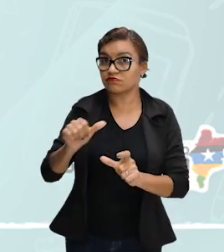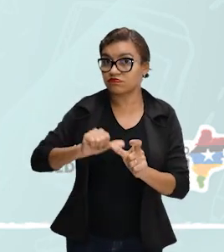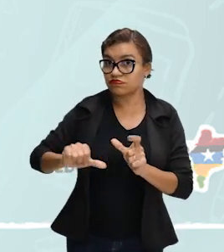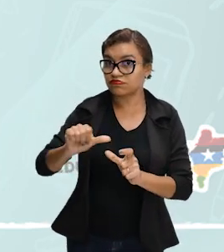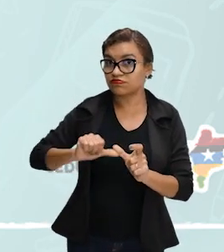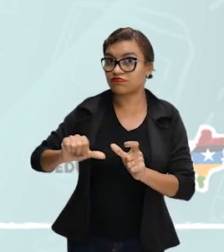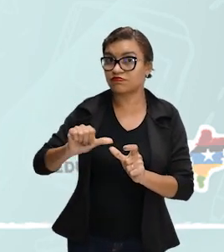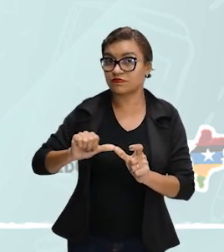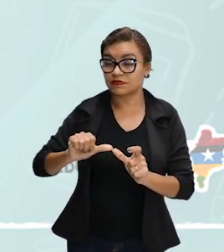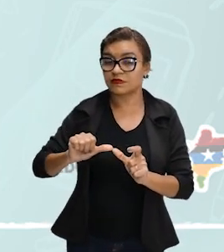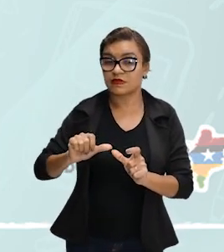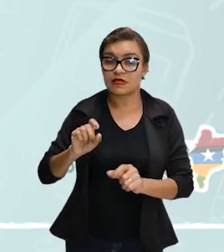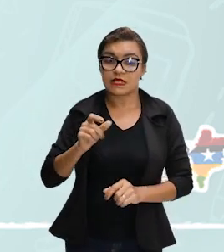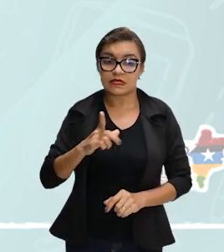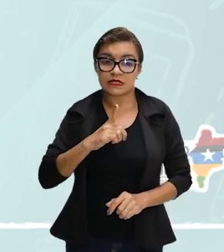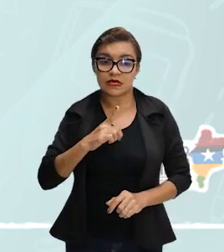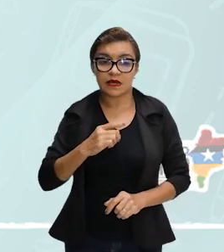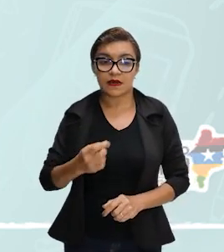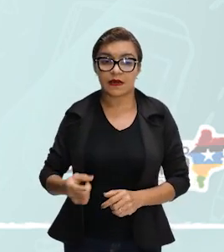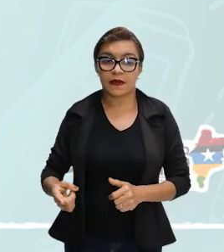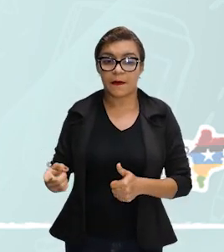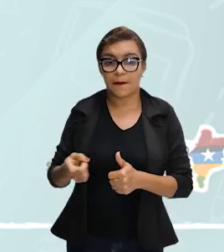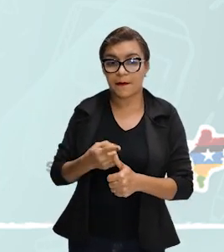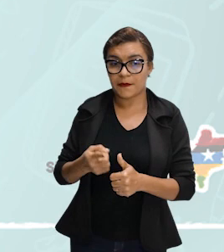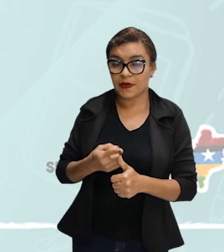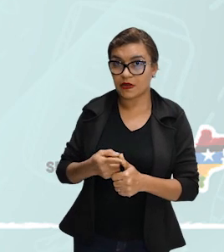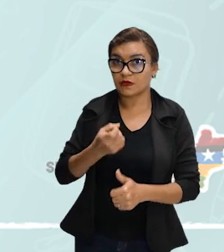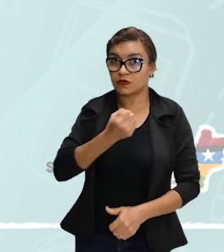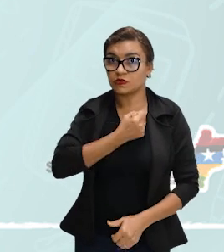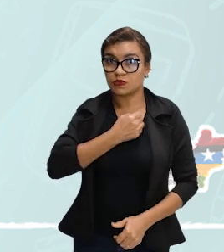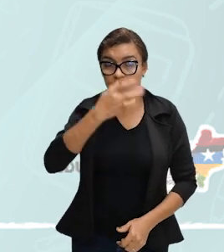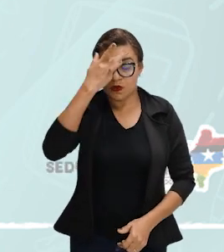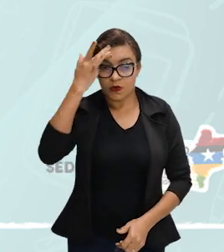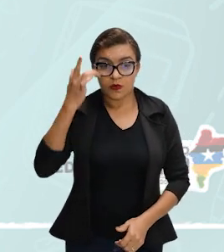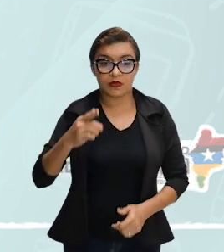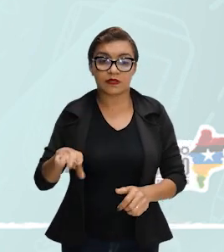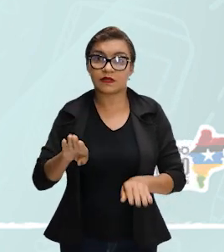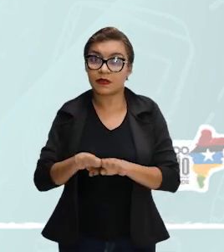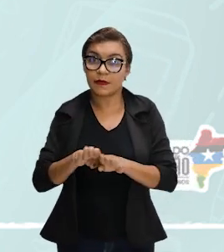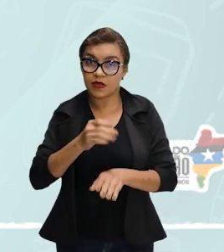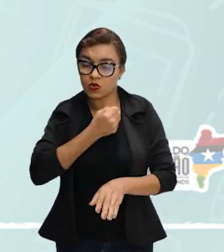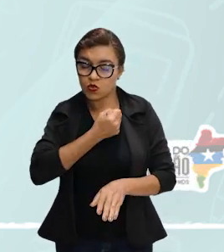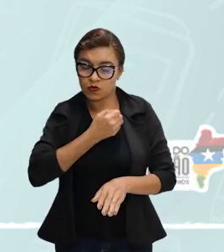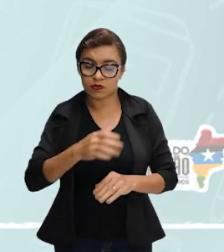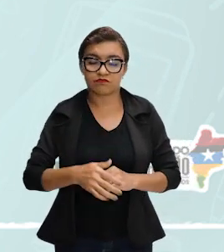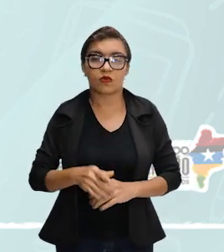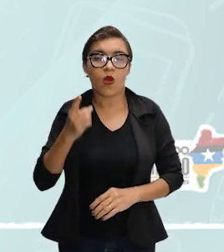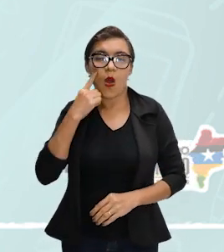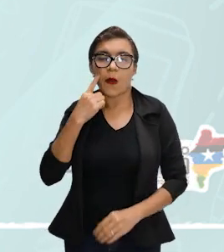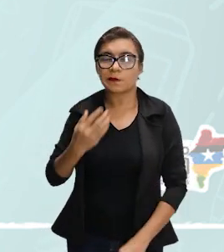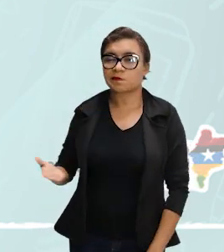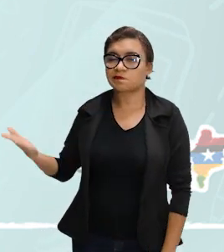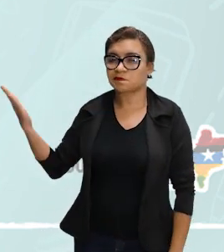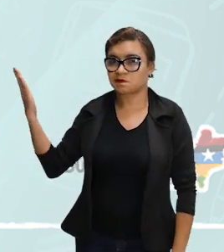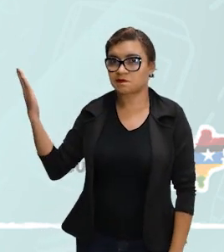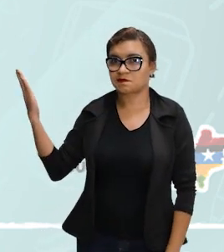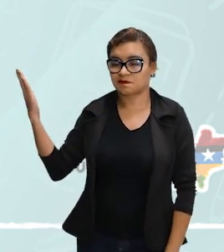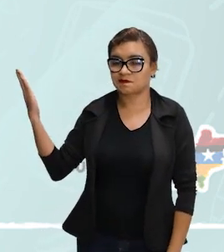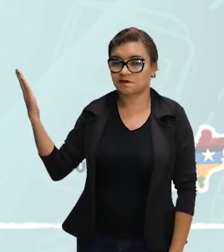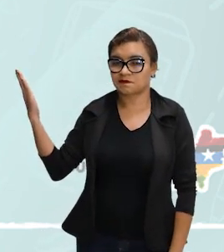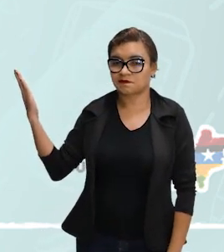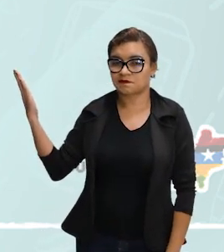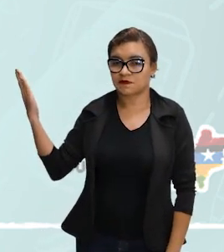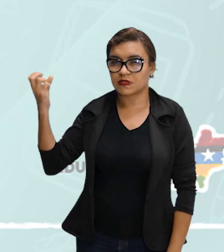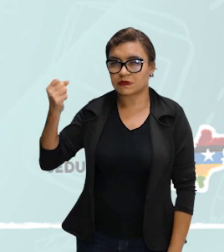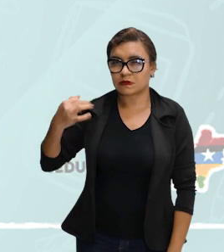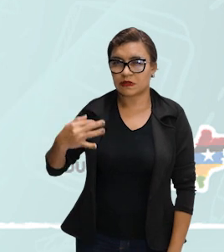personal concuerda em persona e número com el sujeto de la oración. Razón por la que es muy